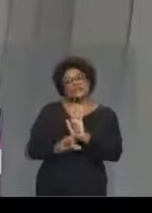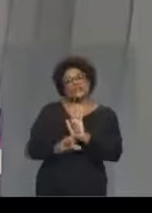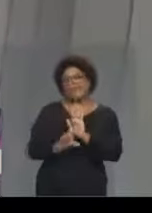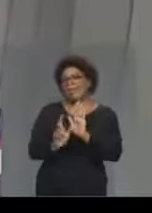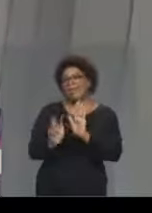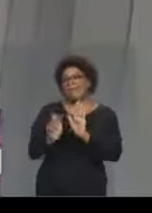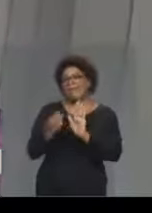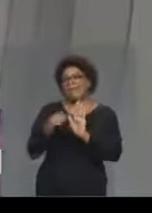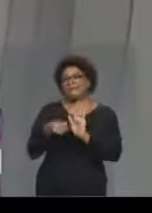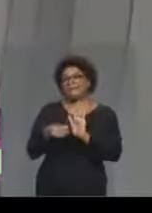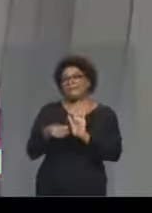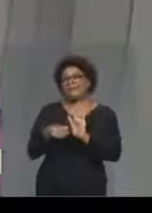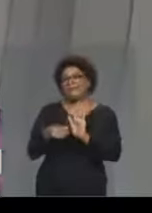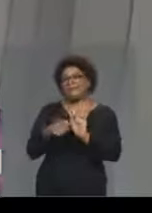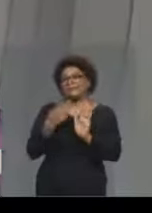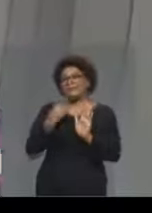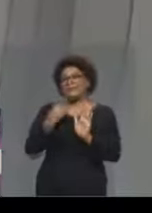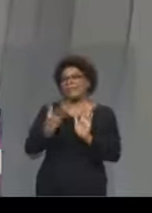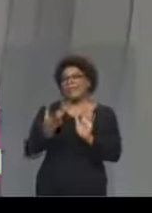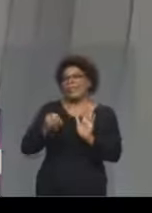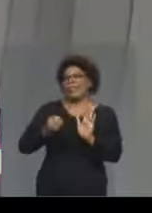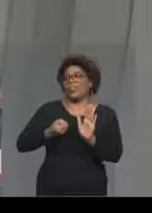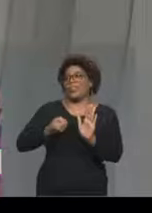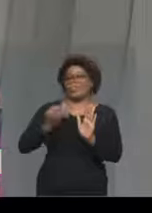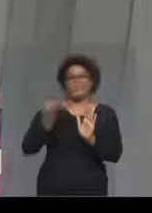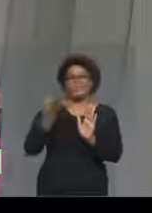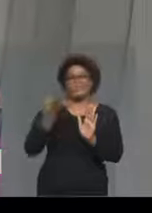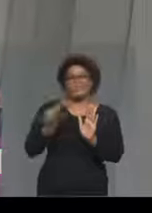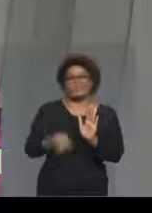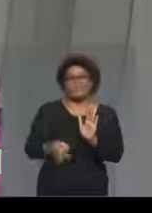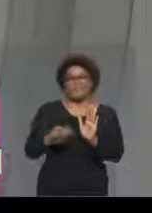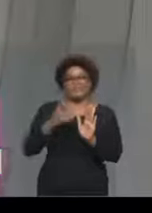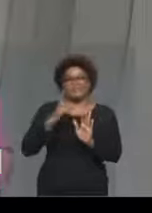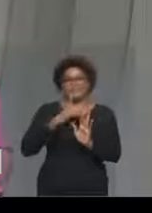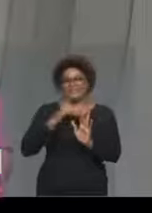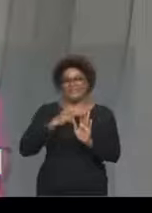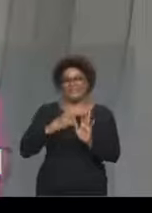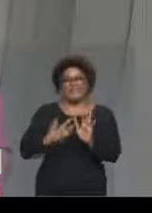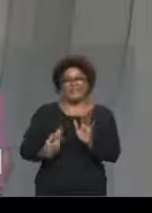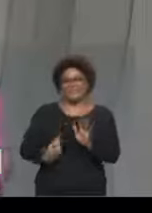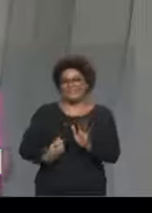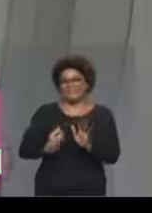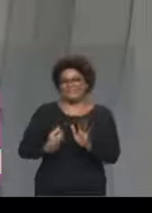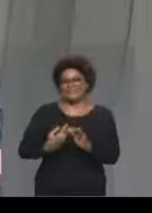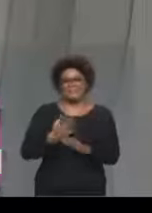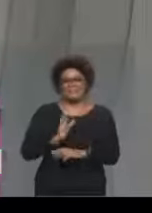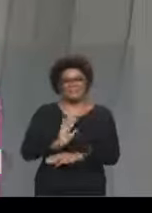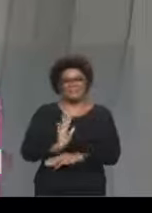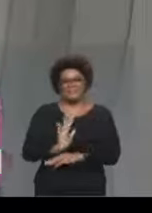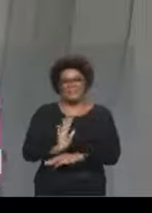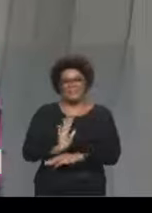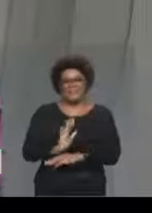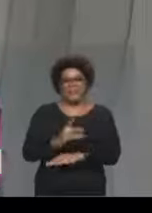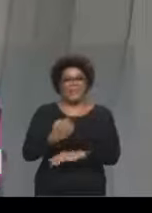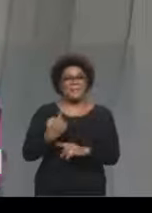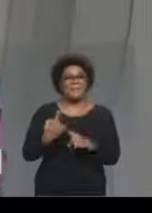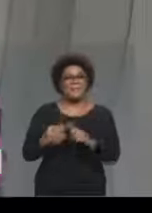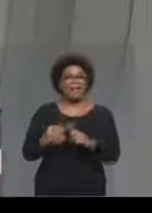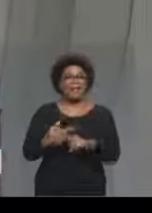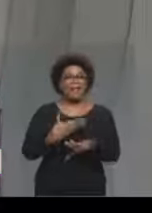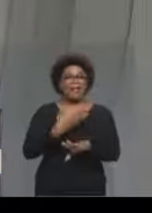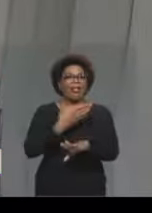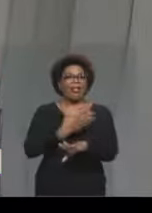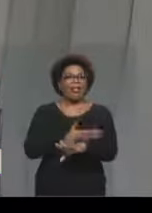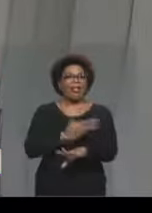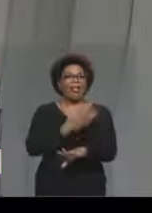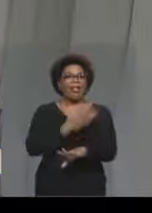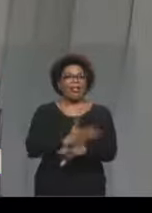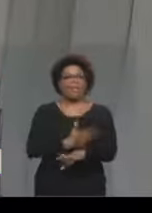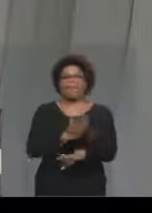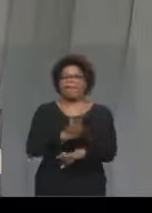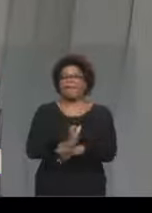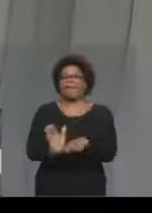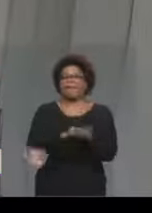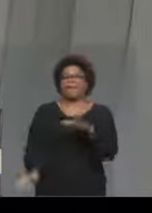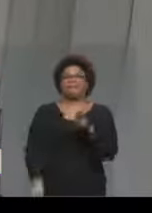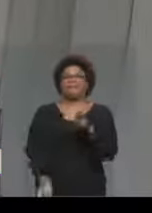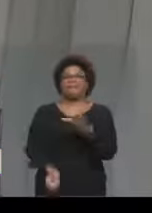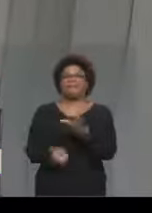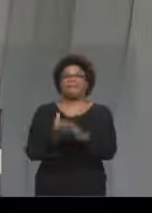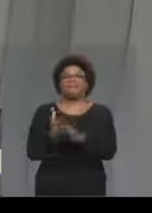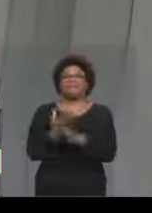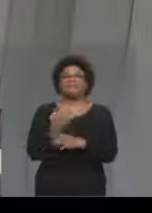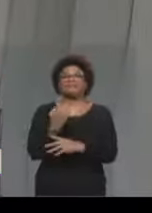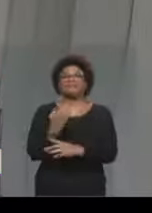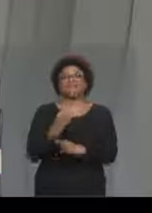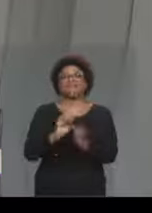enumerar quantos gêneros, quais são os gêneros textuais, porque a todo momento nós criamos um gênero